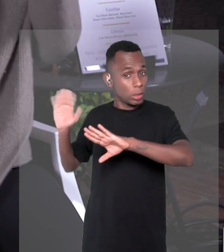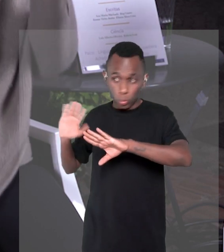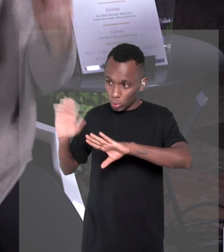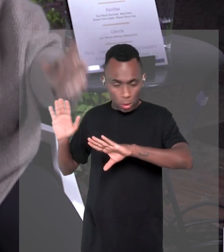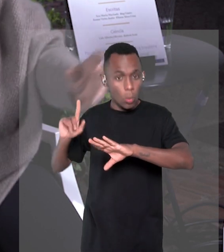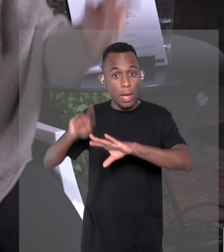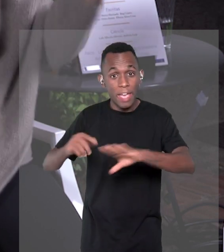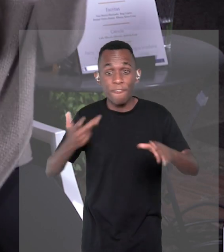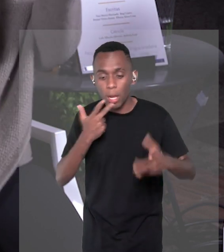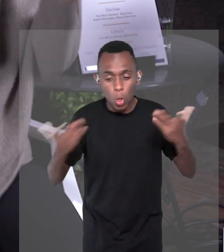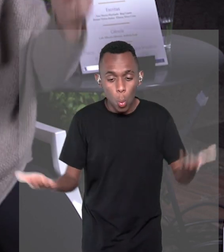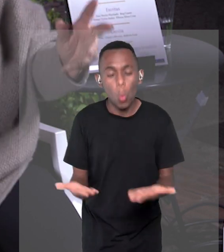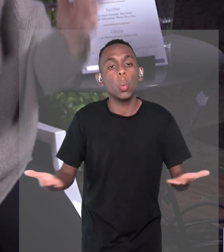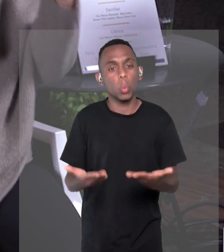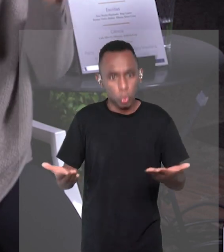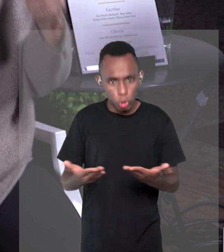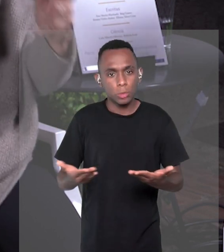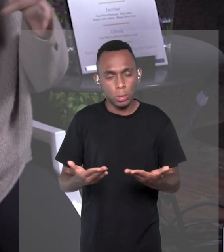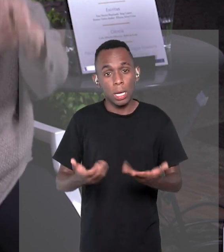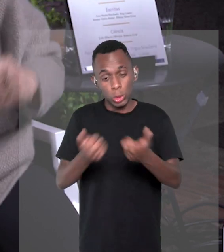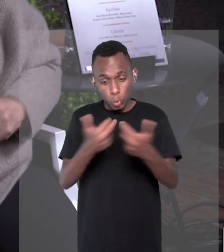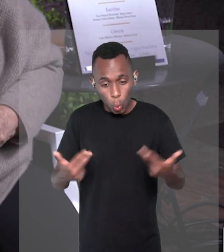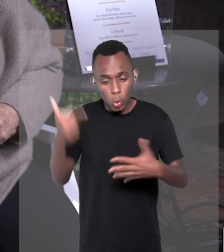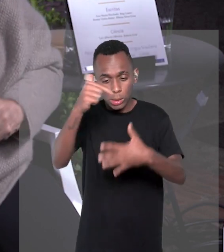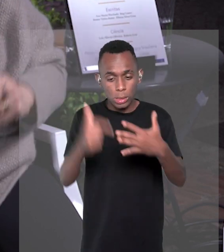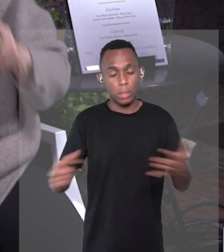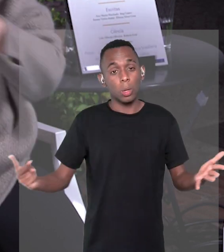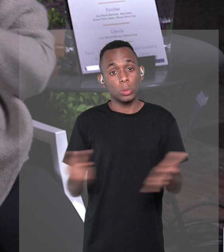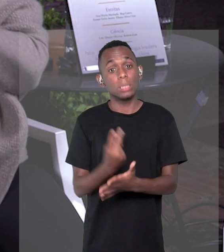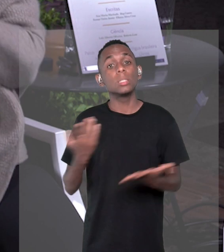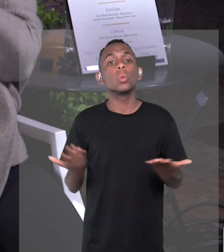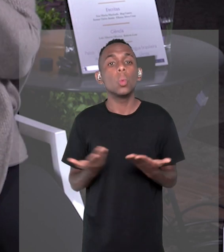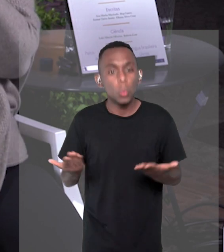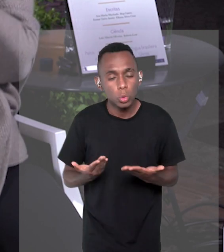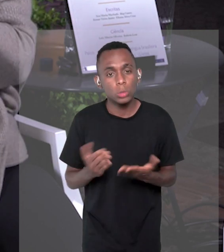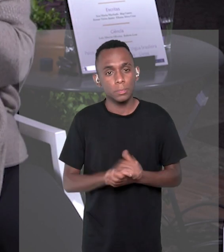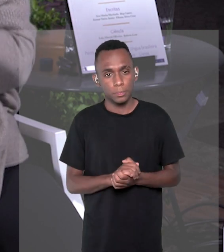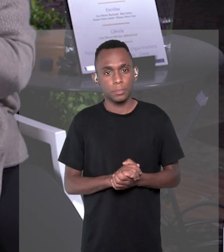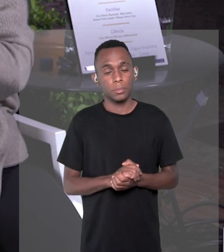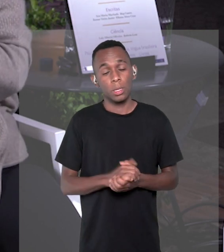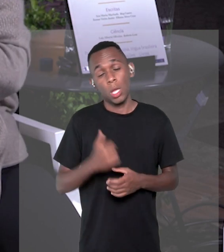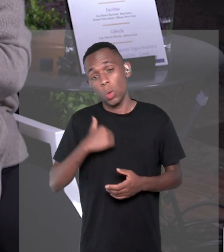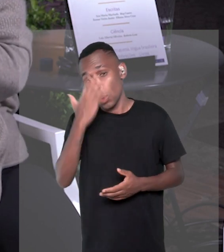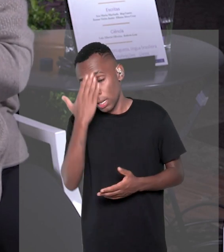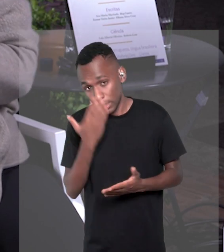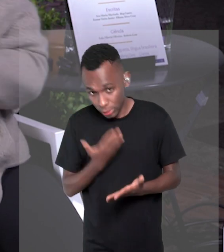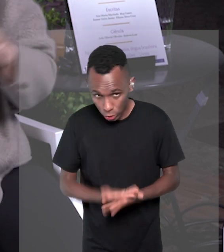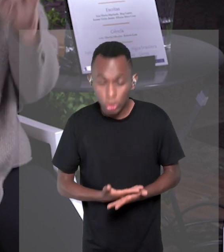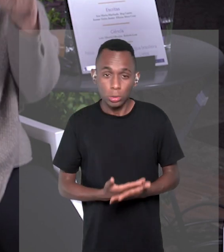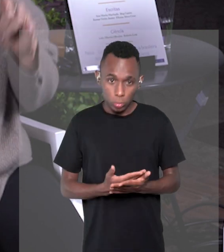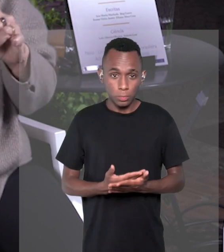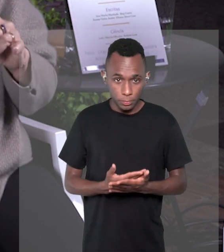uma instituição que sobrevive há 125 anos num país com pouca memória,